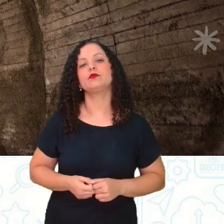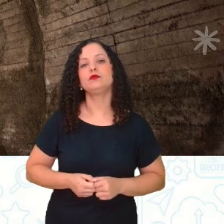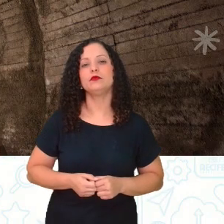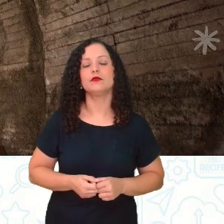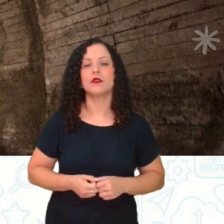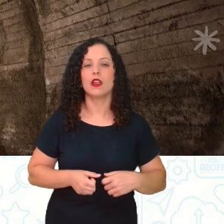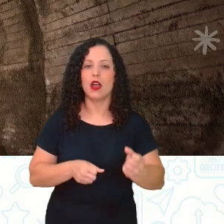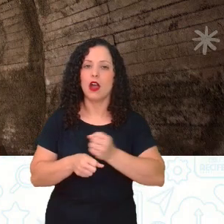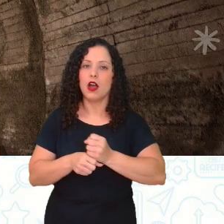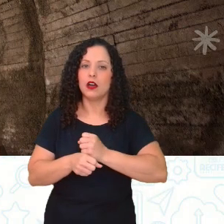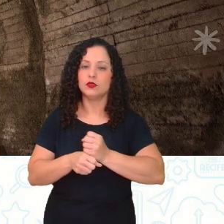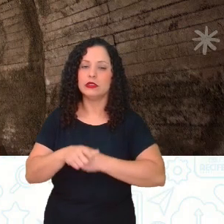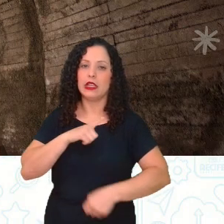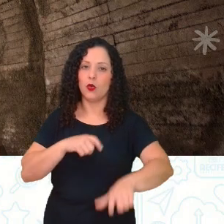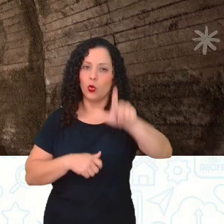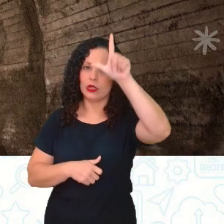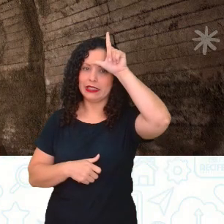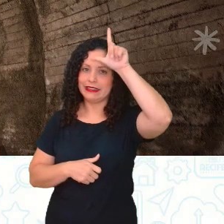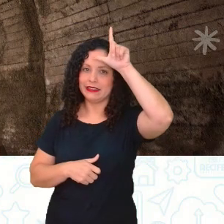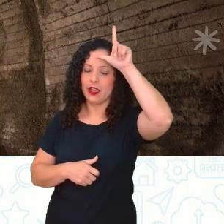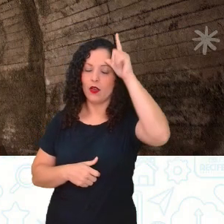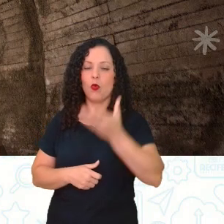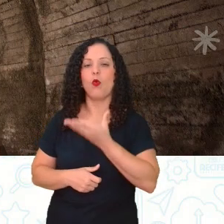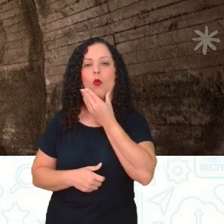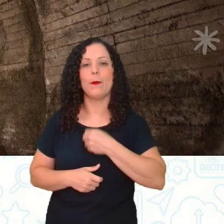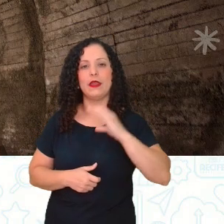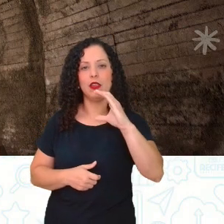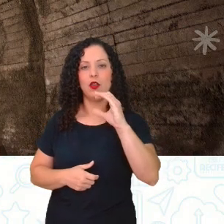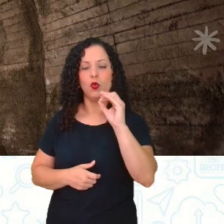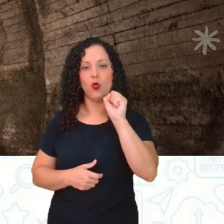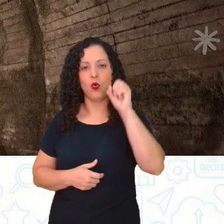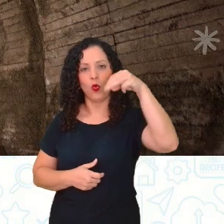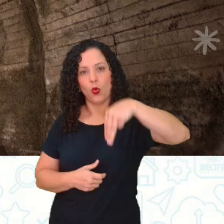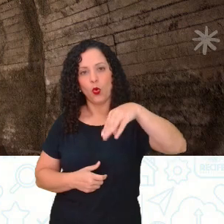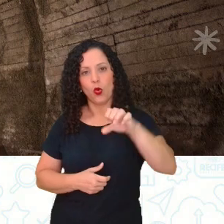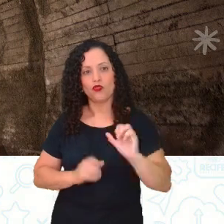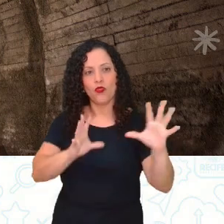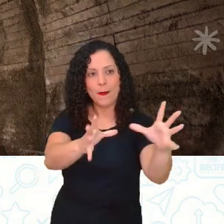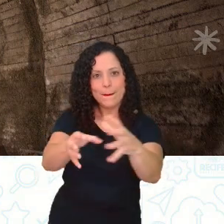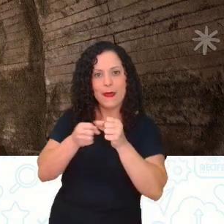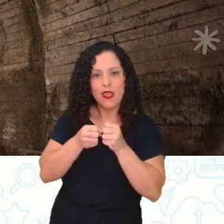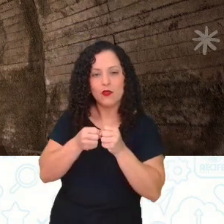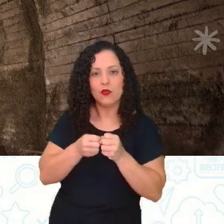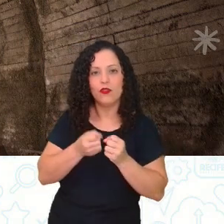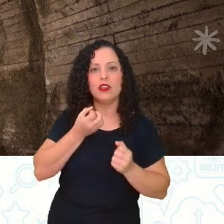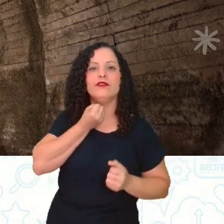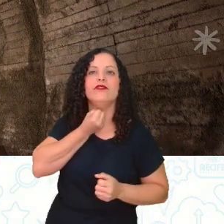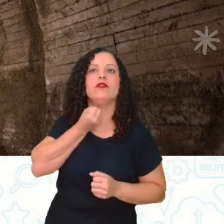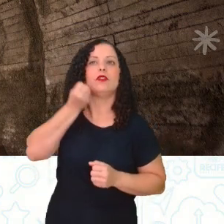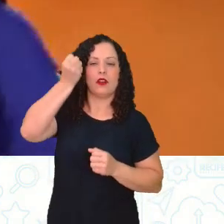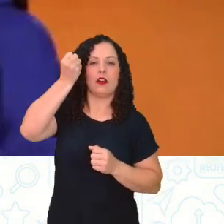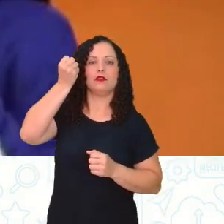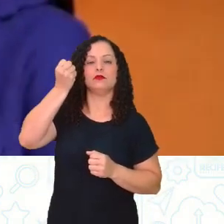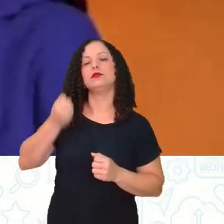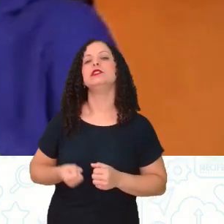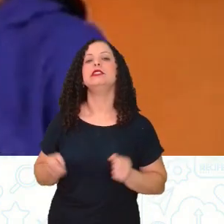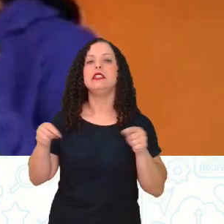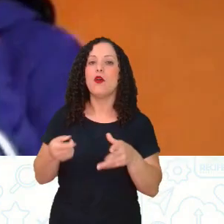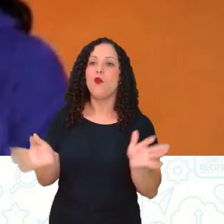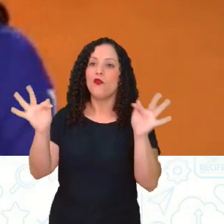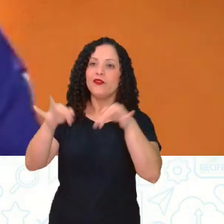no mesmo ano, o líder Cosme Bento foi capturado e enforcado, e era o fim da revolta. E a gente vai entender